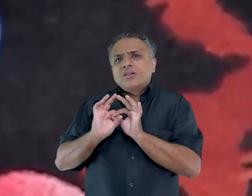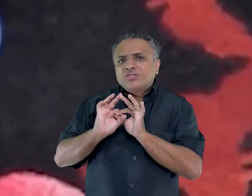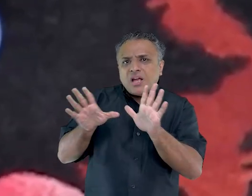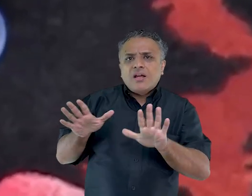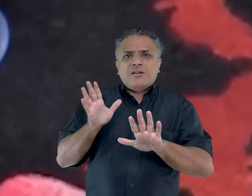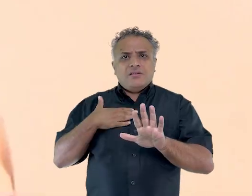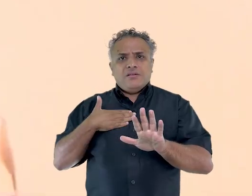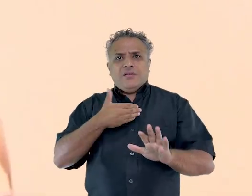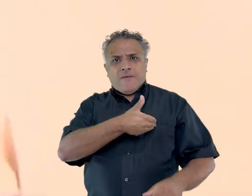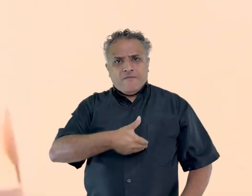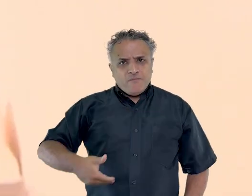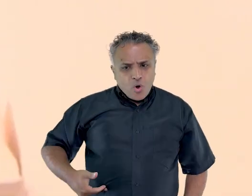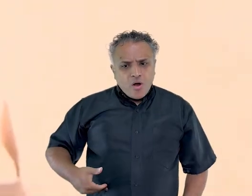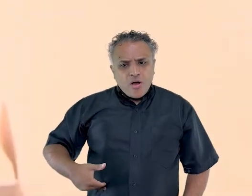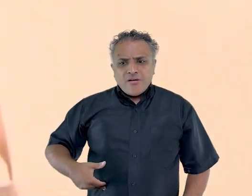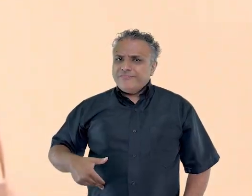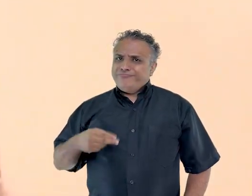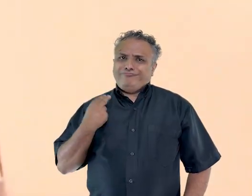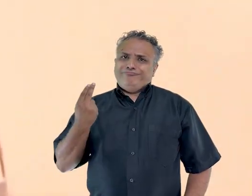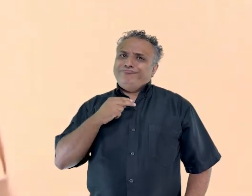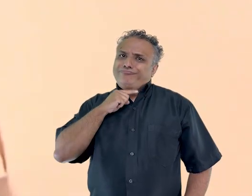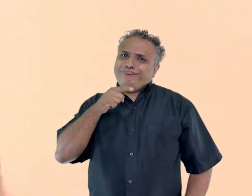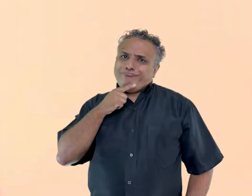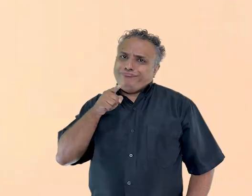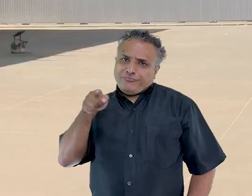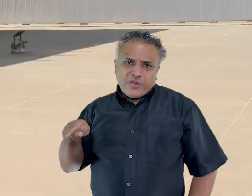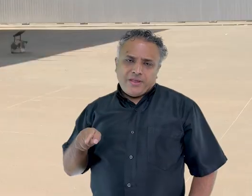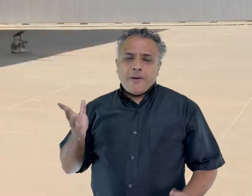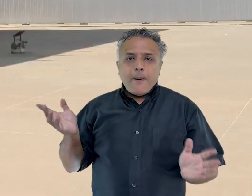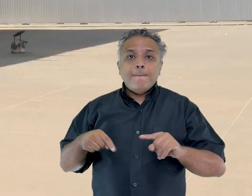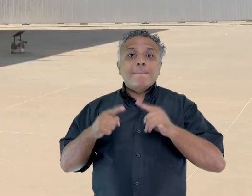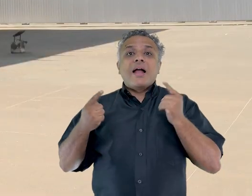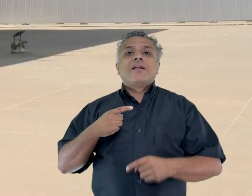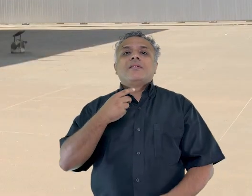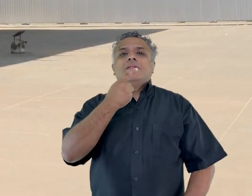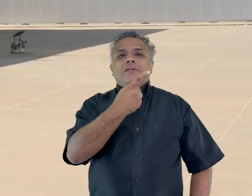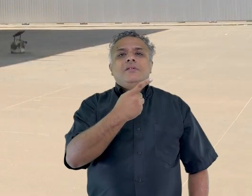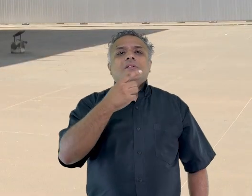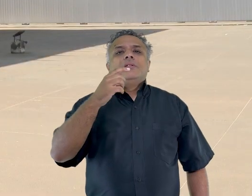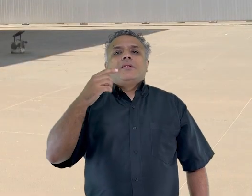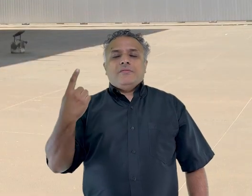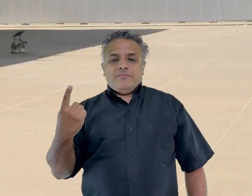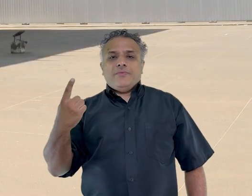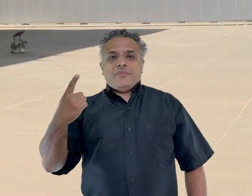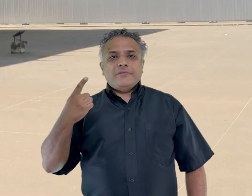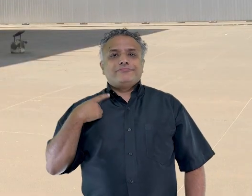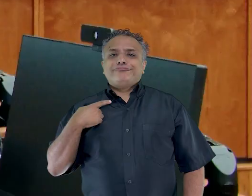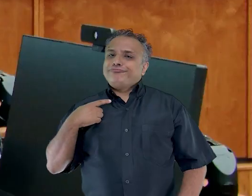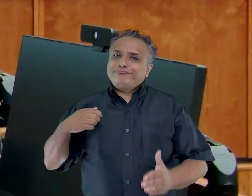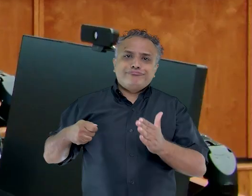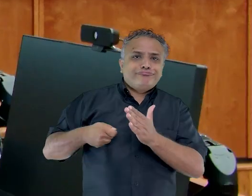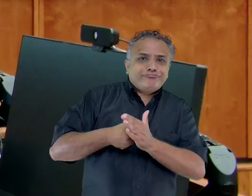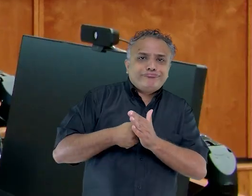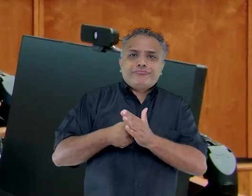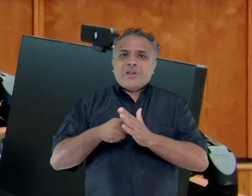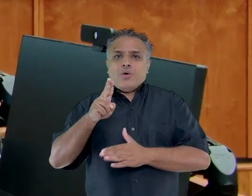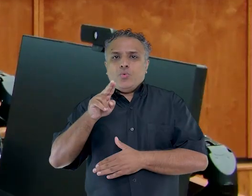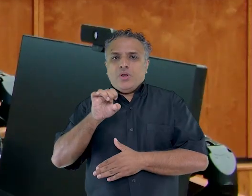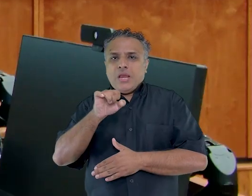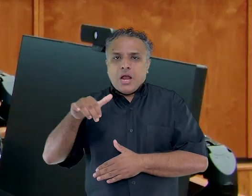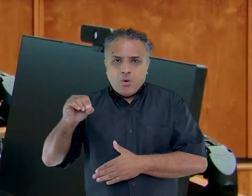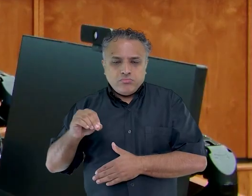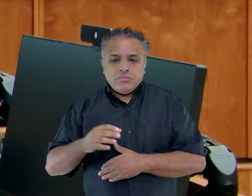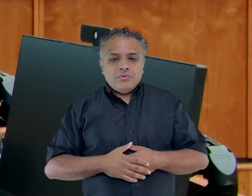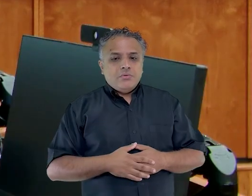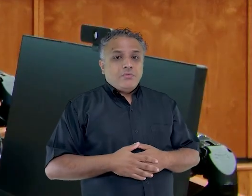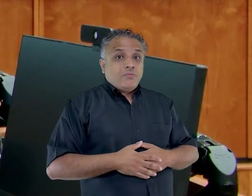rede pública seriam ineficazes. No entanto, a 11ª turma negou o recurso da União. Para o relator